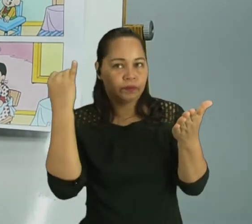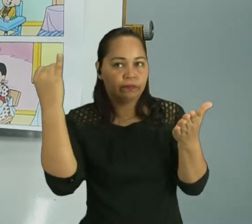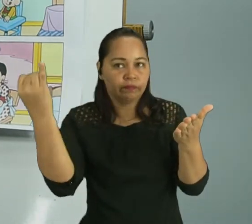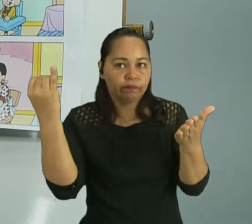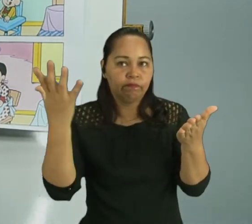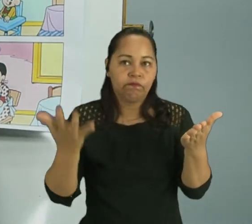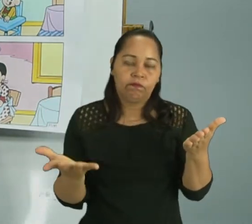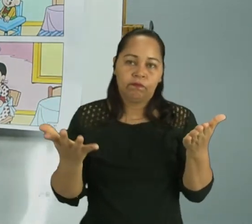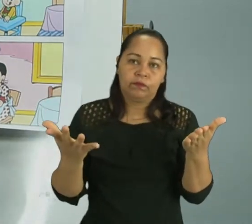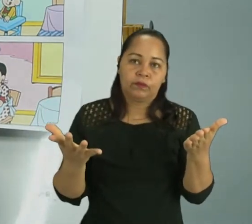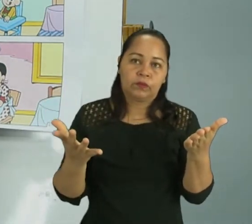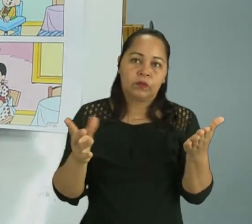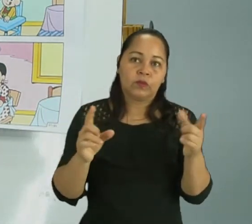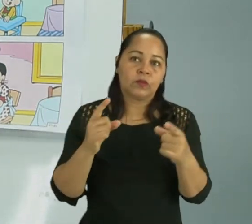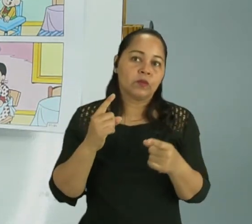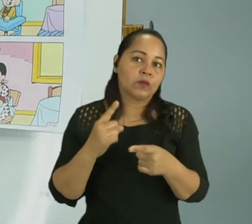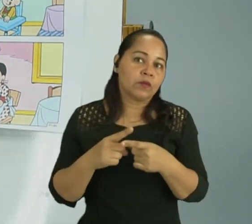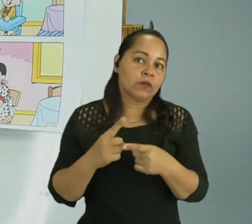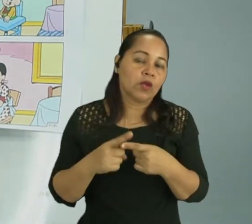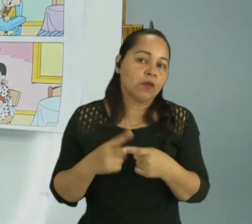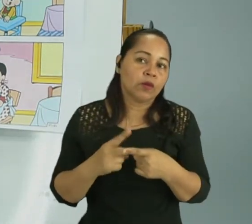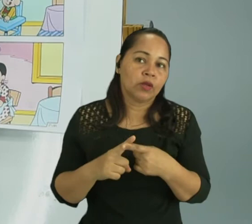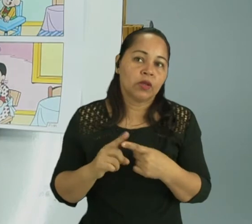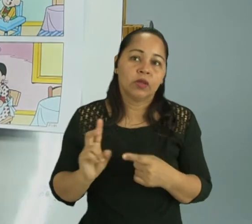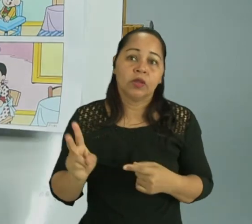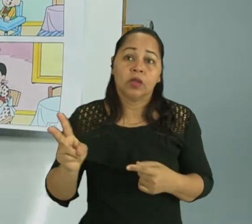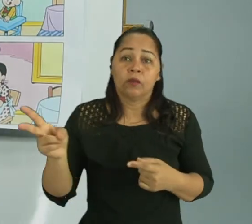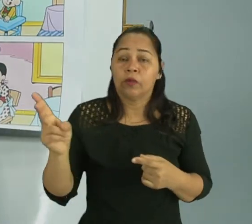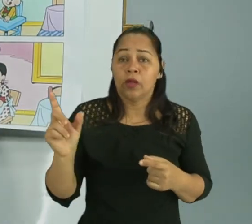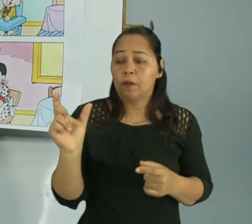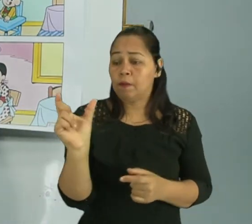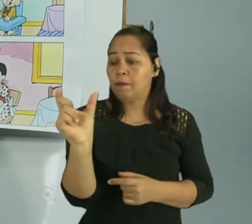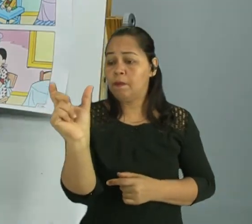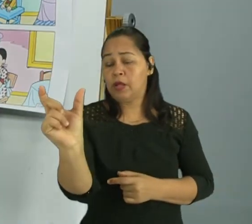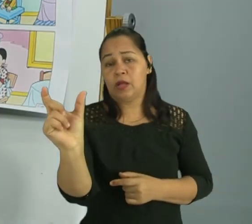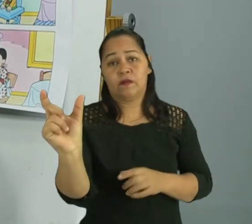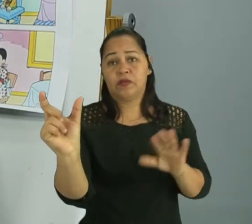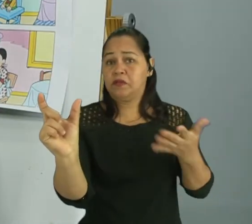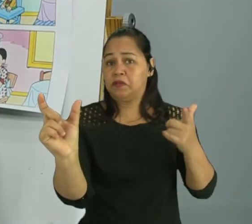Vocês entenderam? Então, o texto nem sempre, no caso da tirinha, vai